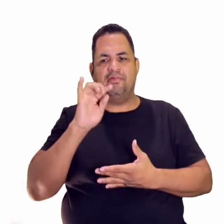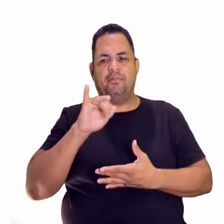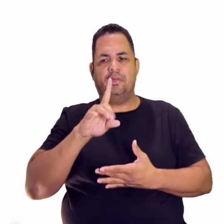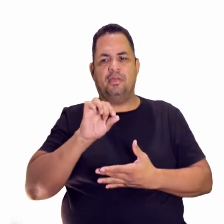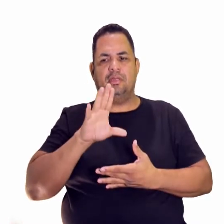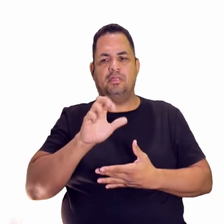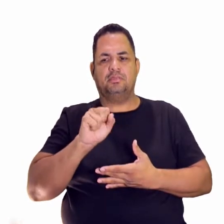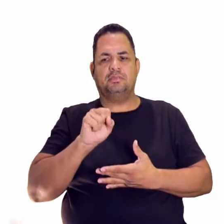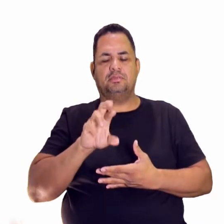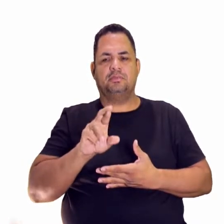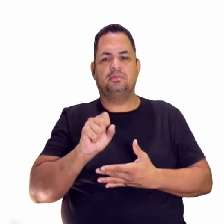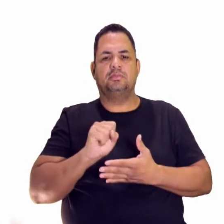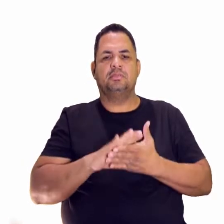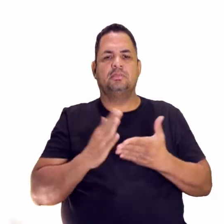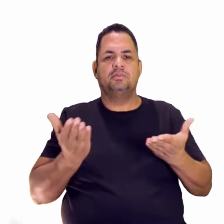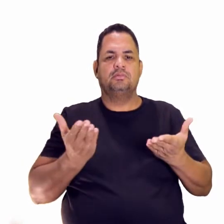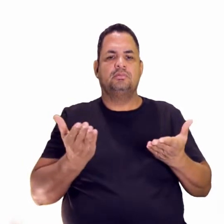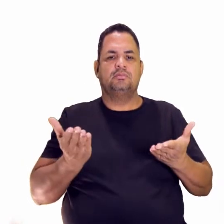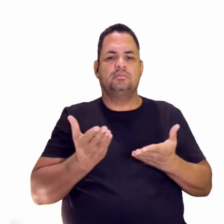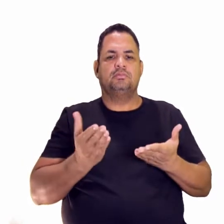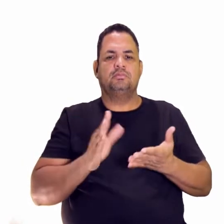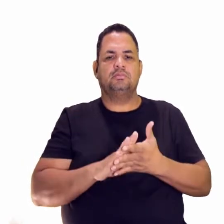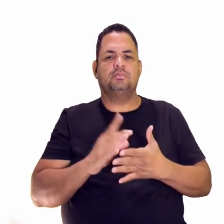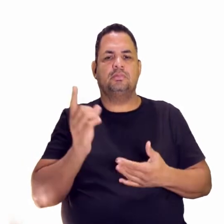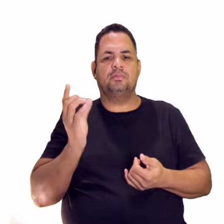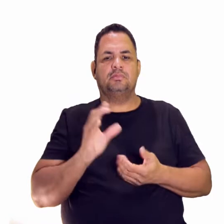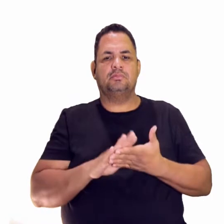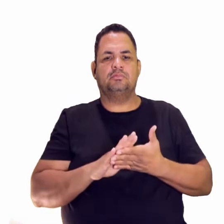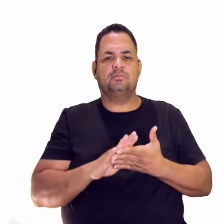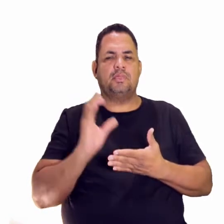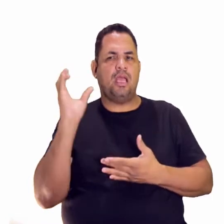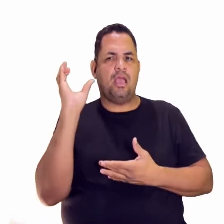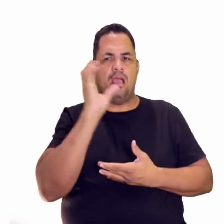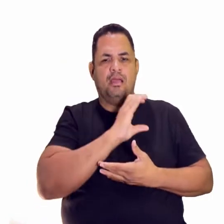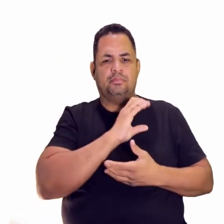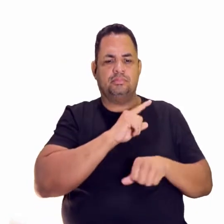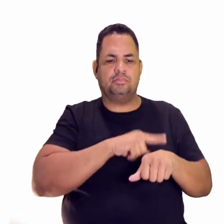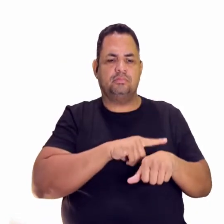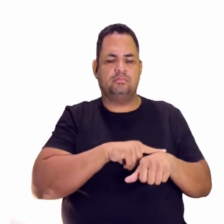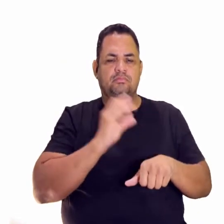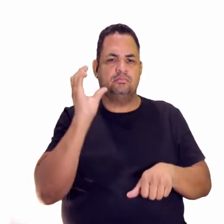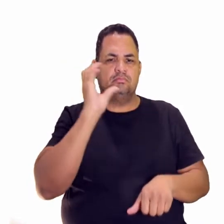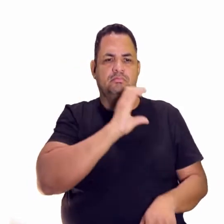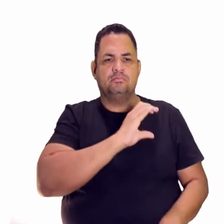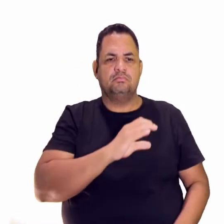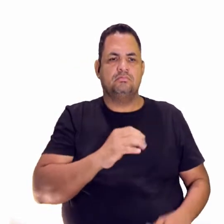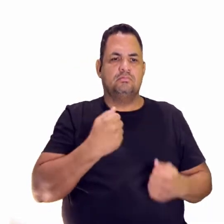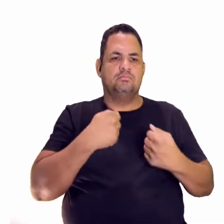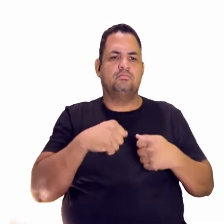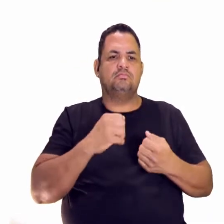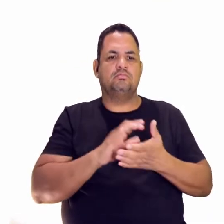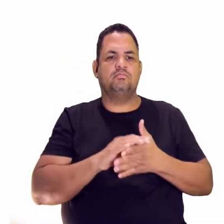um espaço de tempo assim, de duração curta, né? Podem